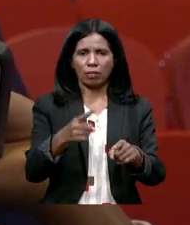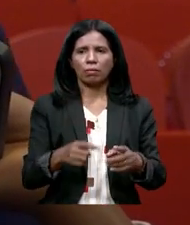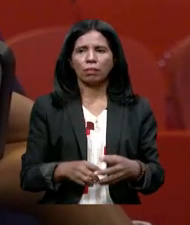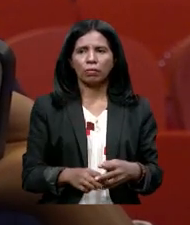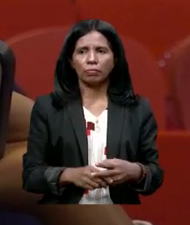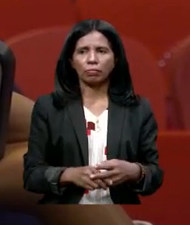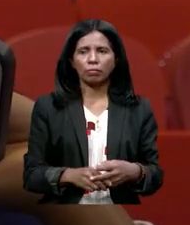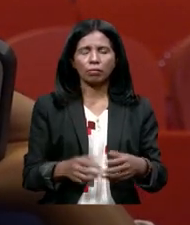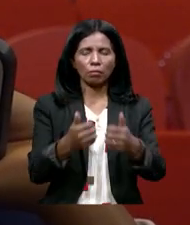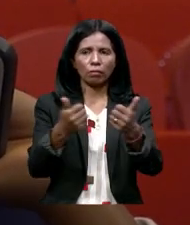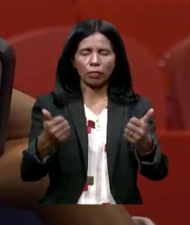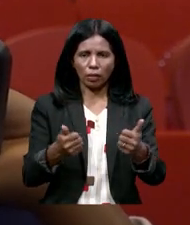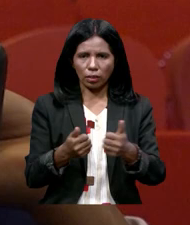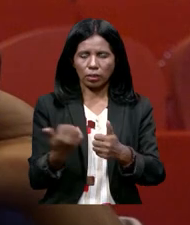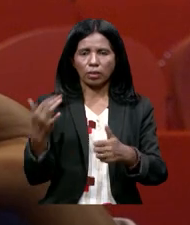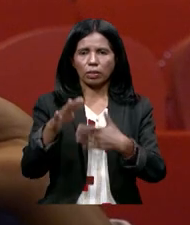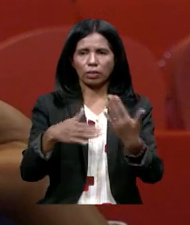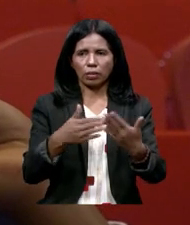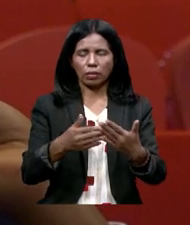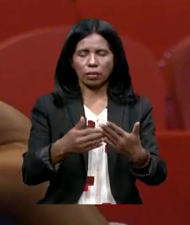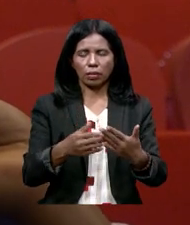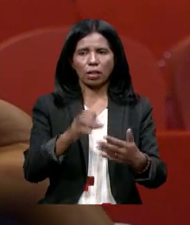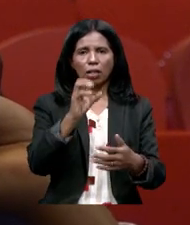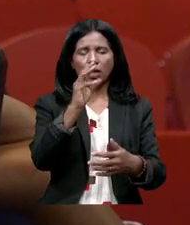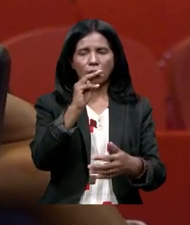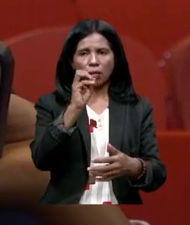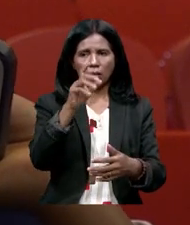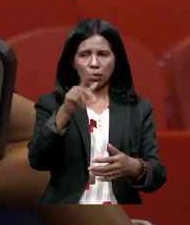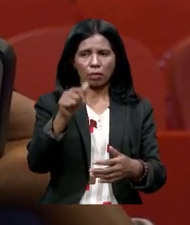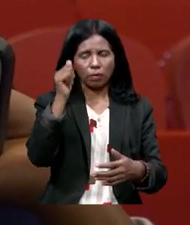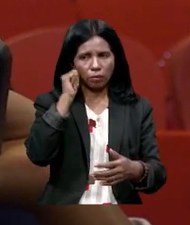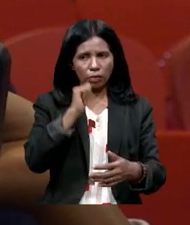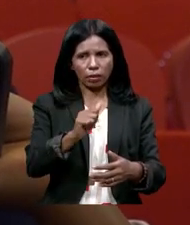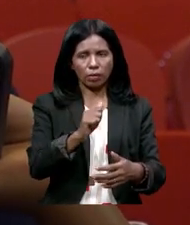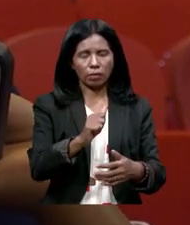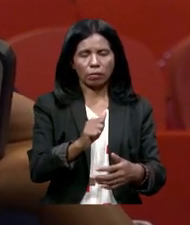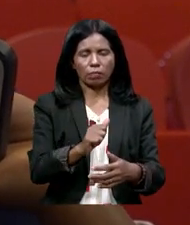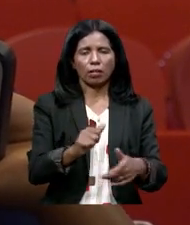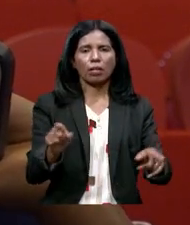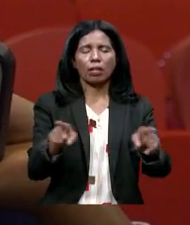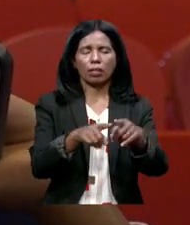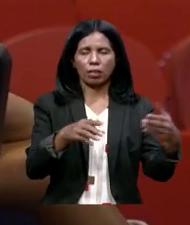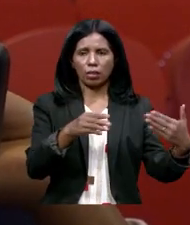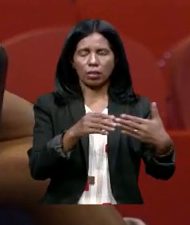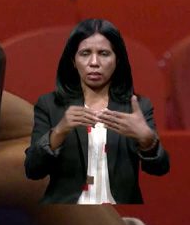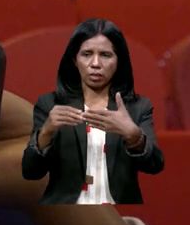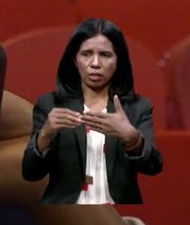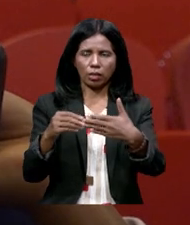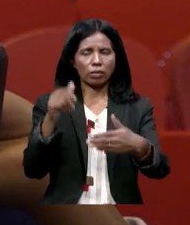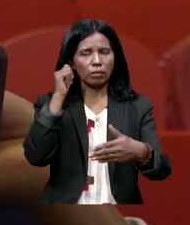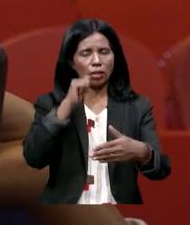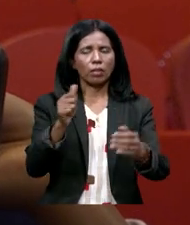E a agência autônoma ser, né? E obras públicas, né? Feto uma casumi. Feto romane,